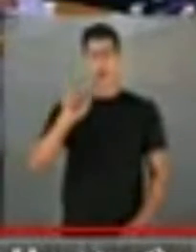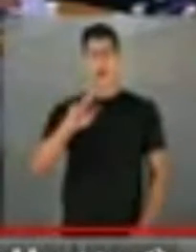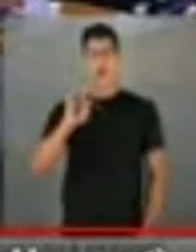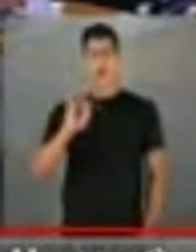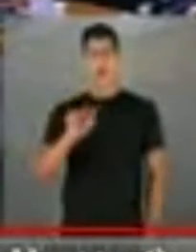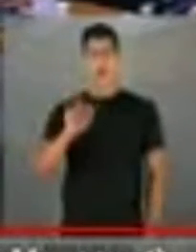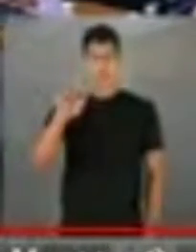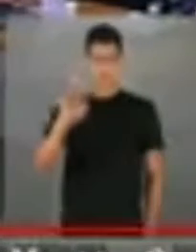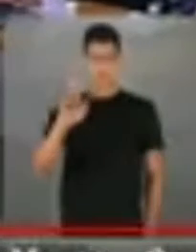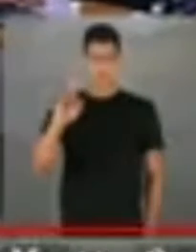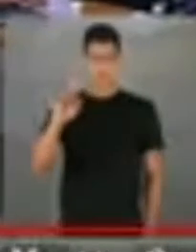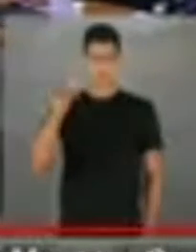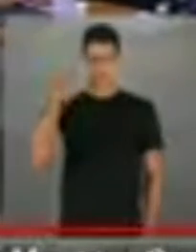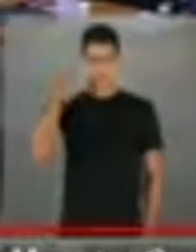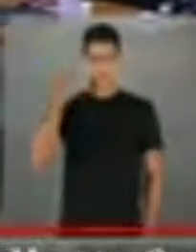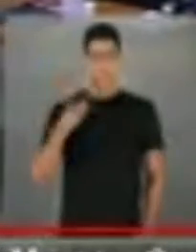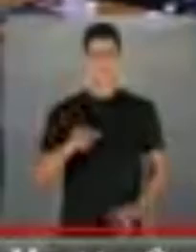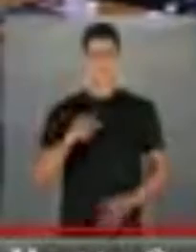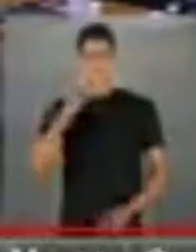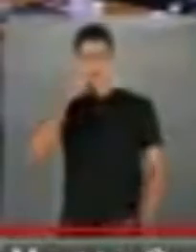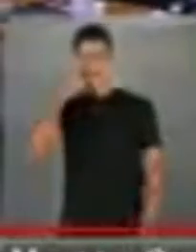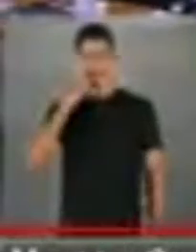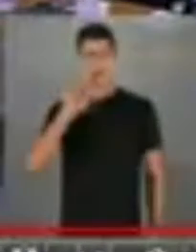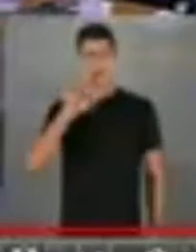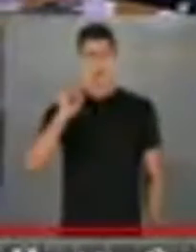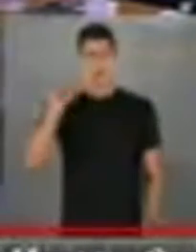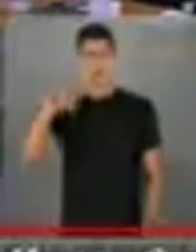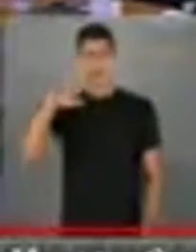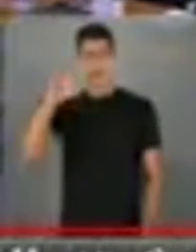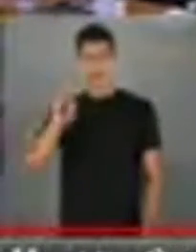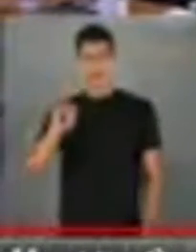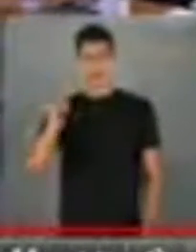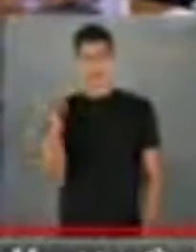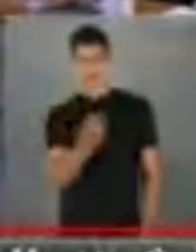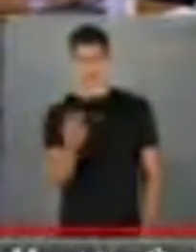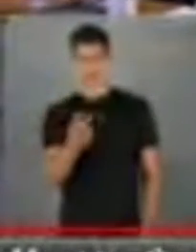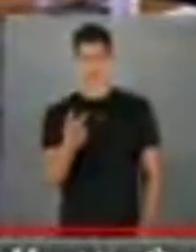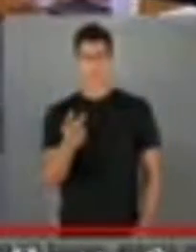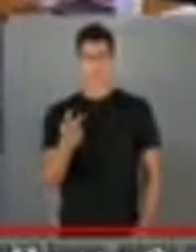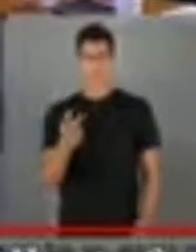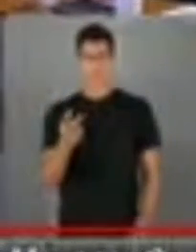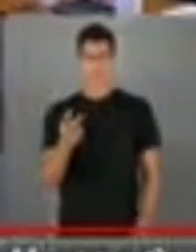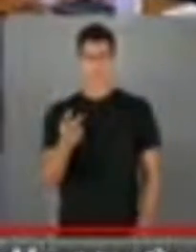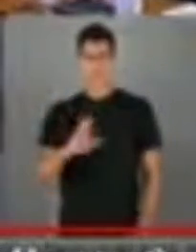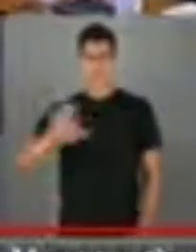Weintraub. Senador Alessandro Vieira e senador Humberto Costa.